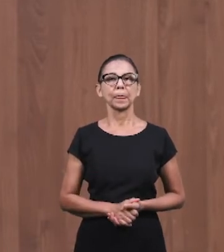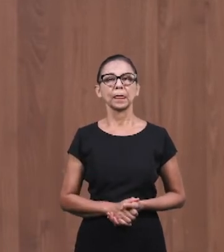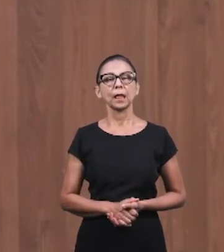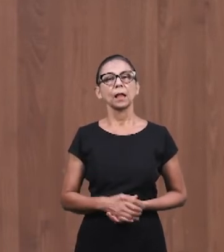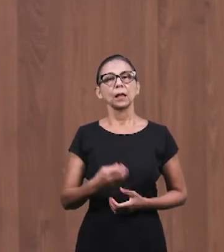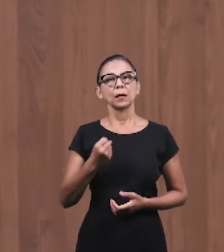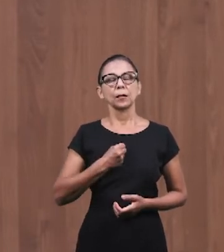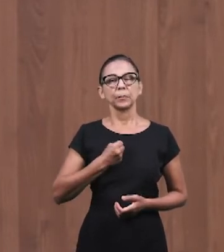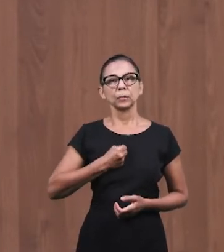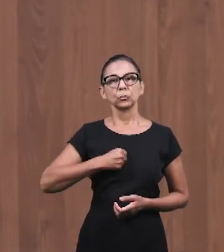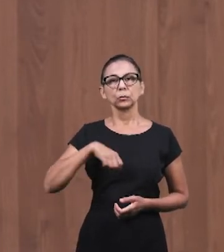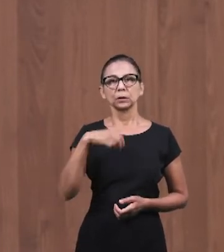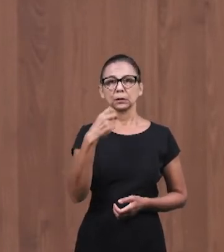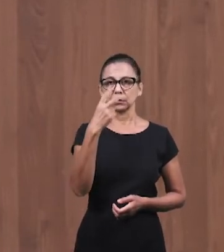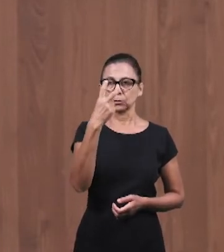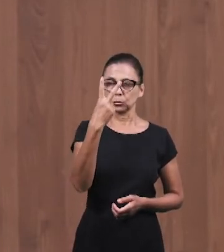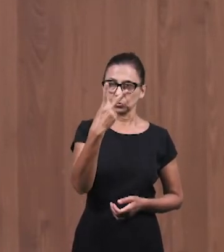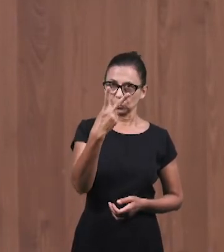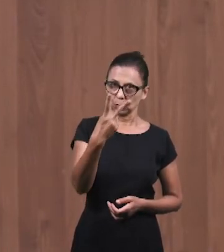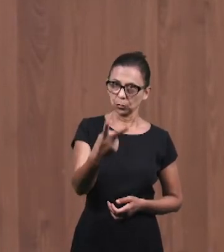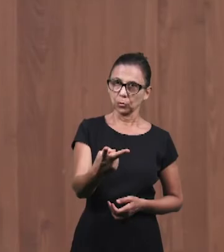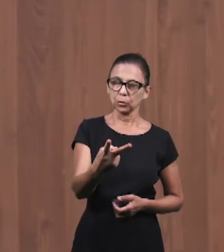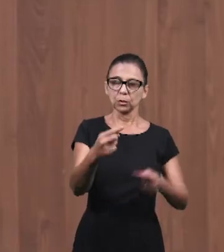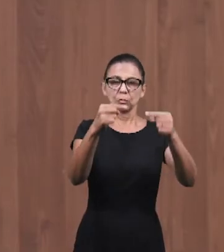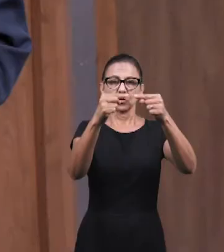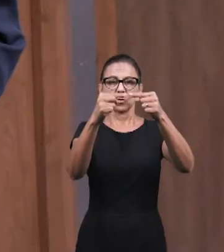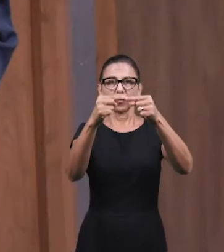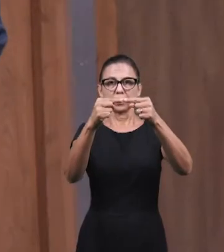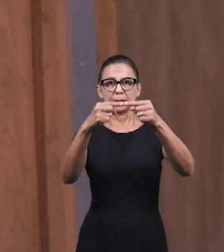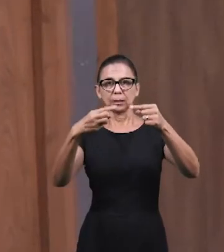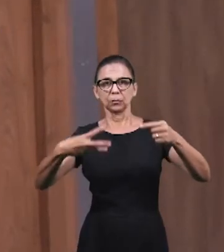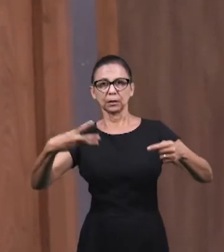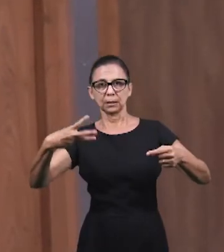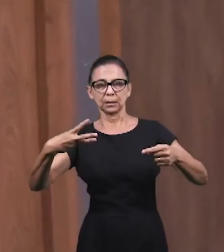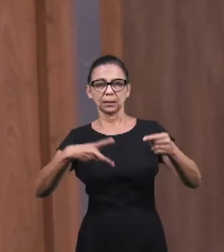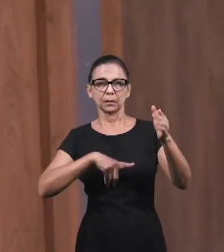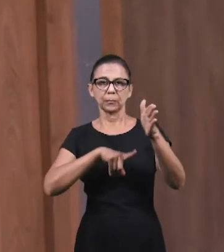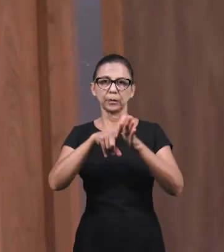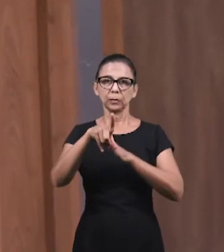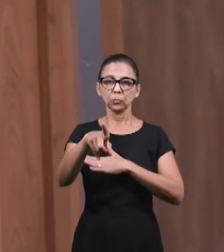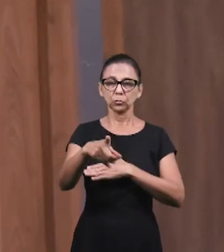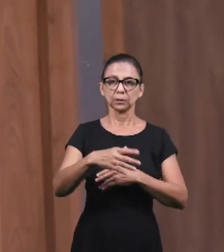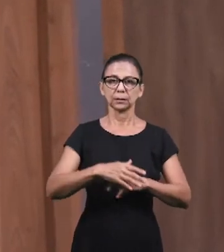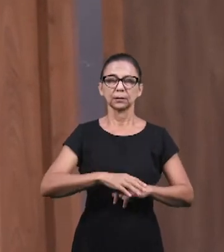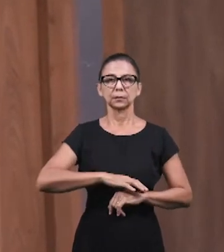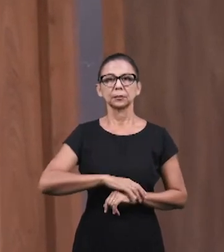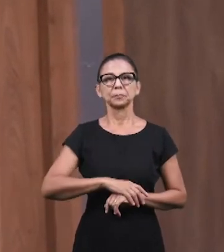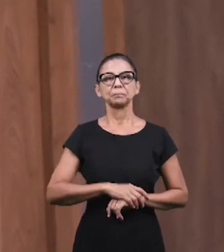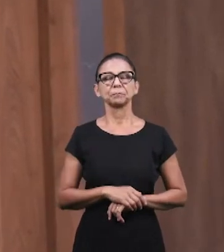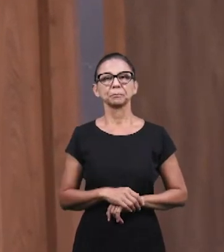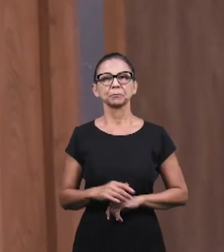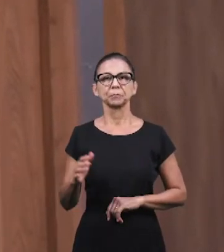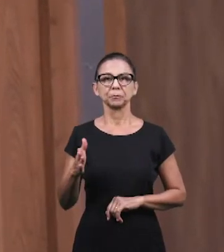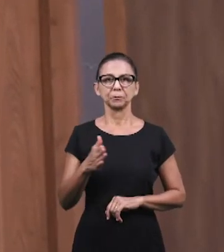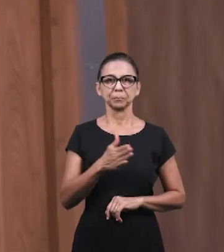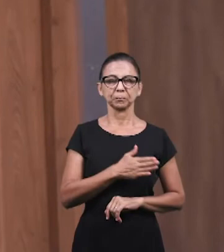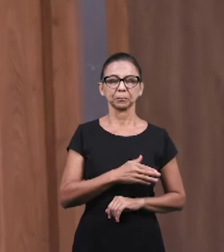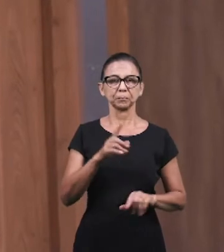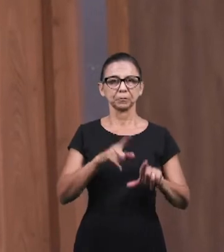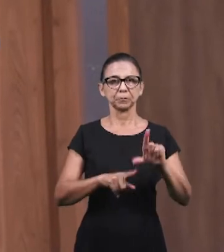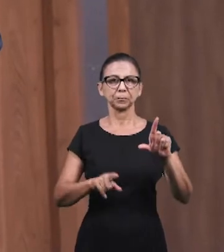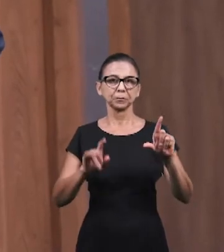fazer a mesma afirmação. Deus tem um propósito principal a partir do momento em que você foi eleito. Agora vamos responder a